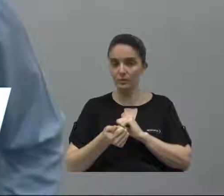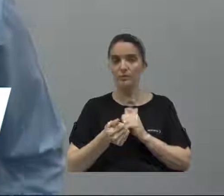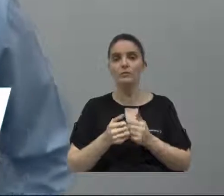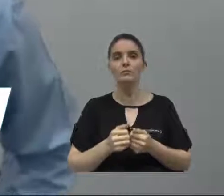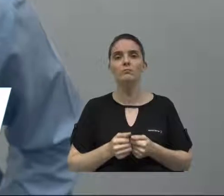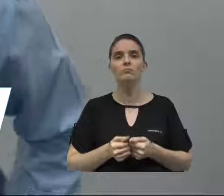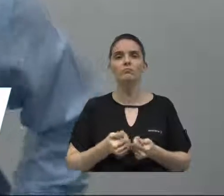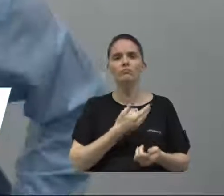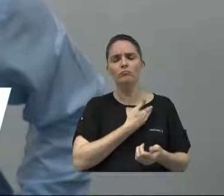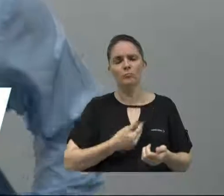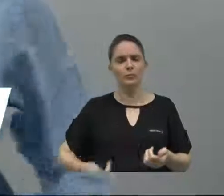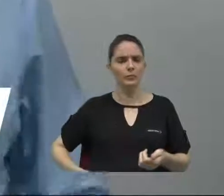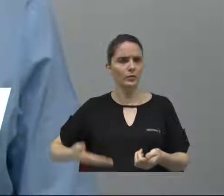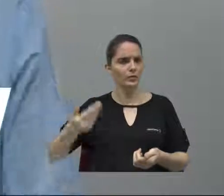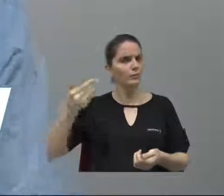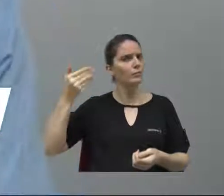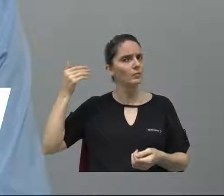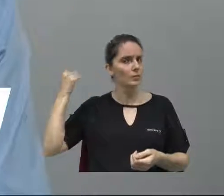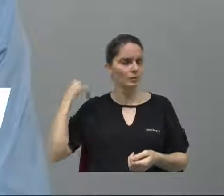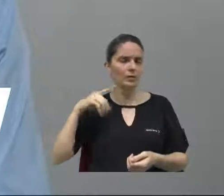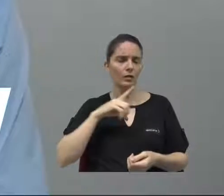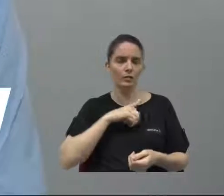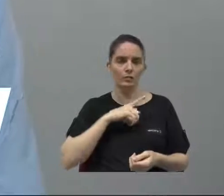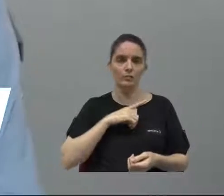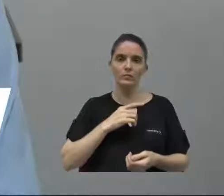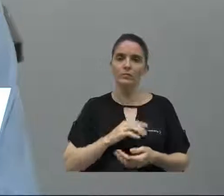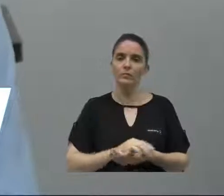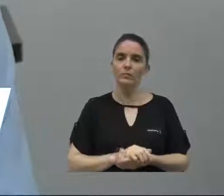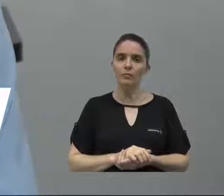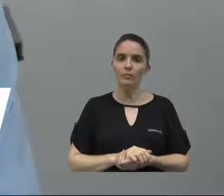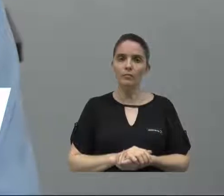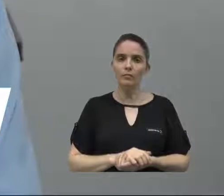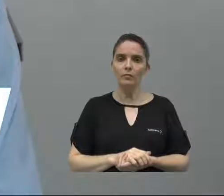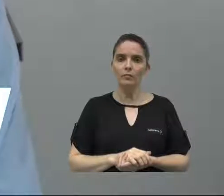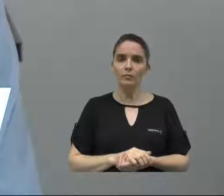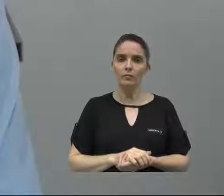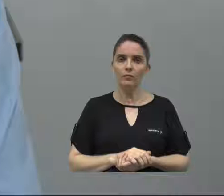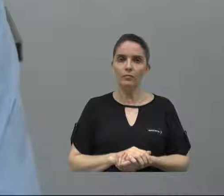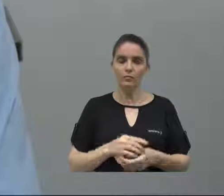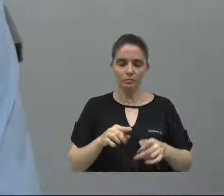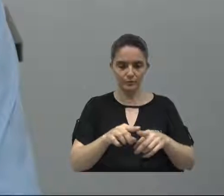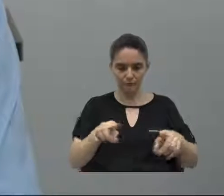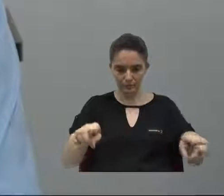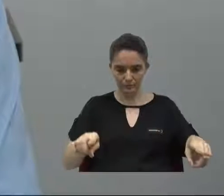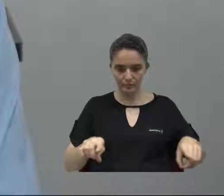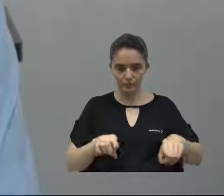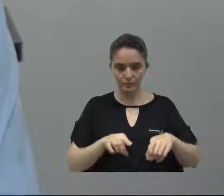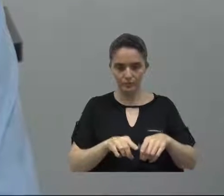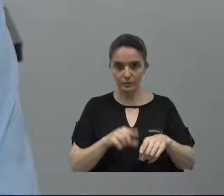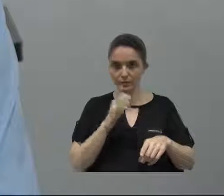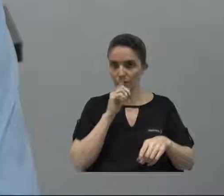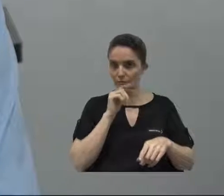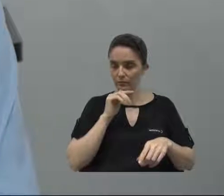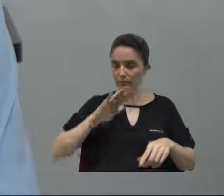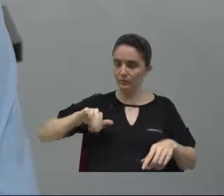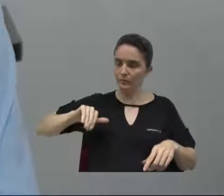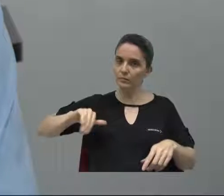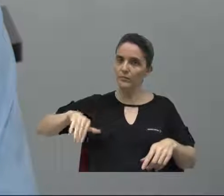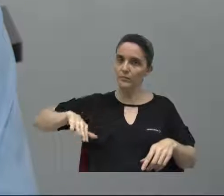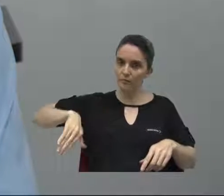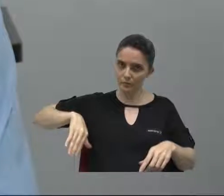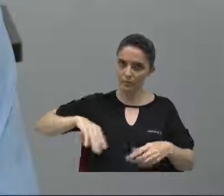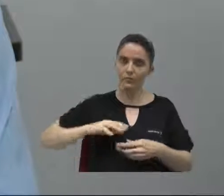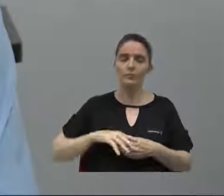governos passados, na área de aquática, da piscina municipal. Eu